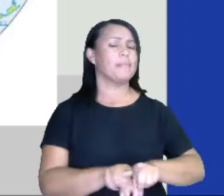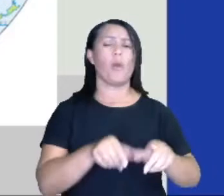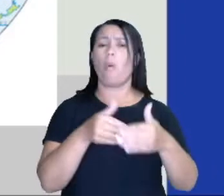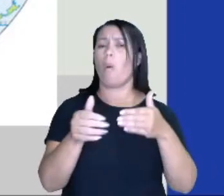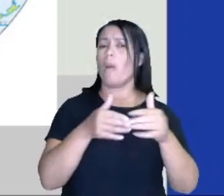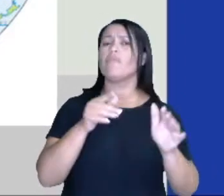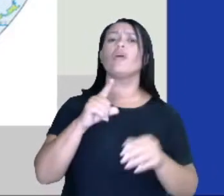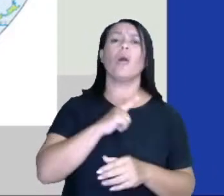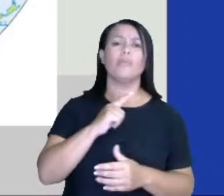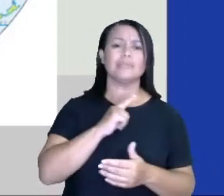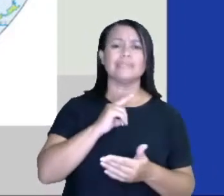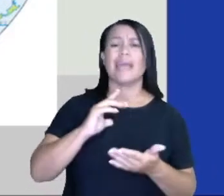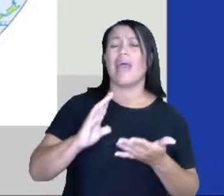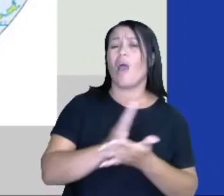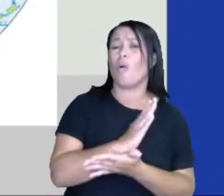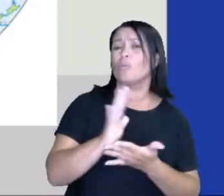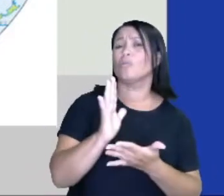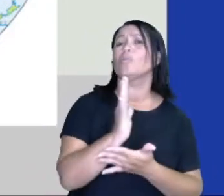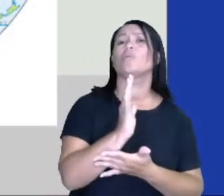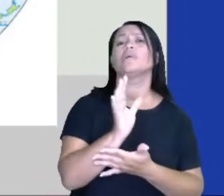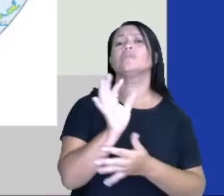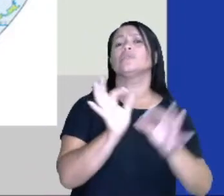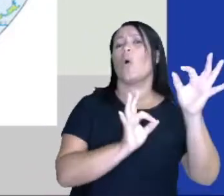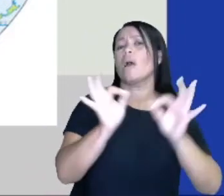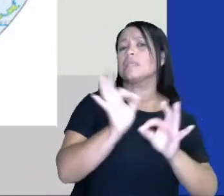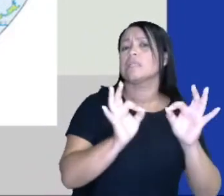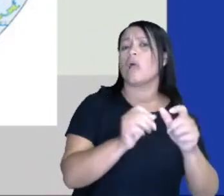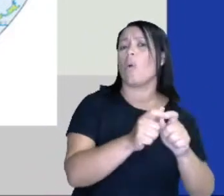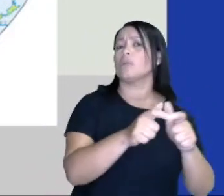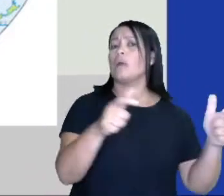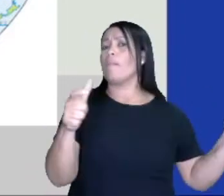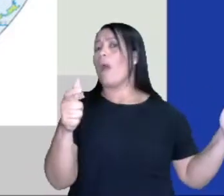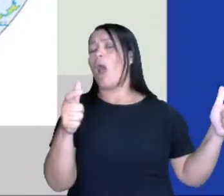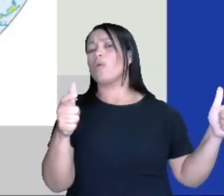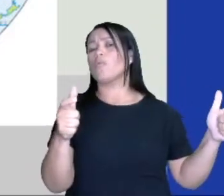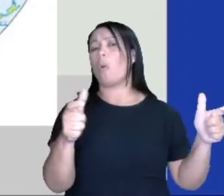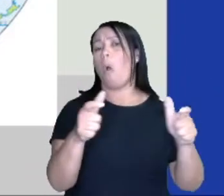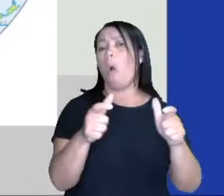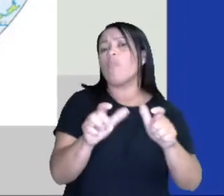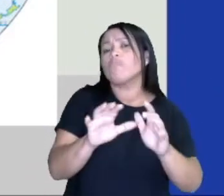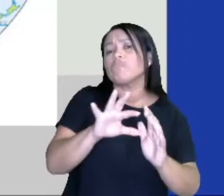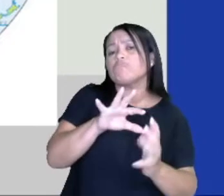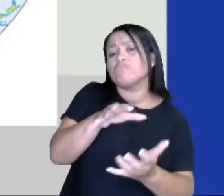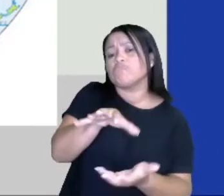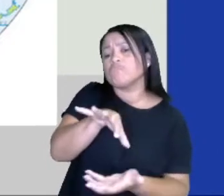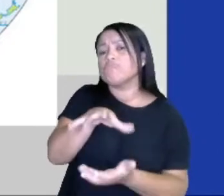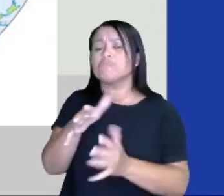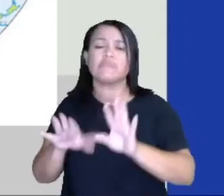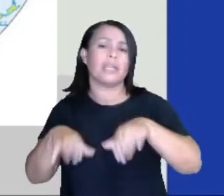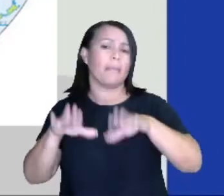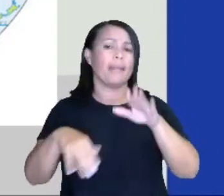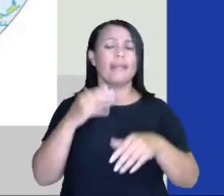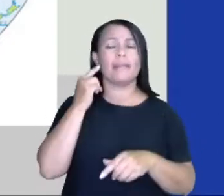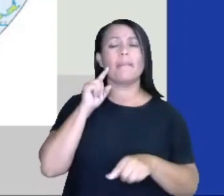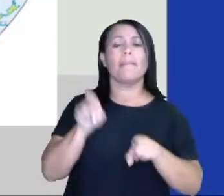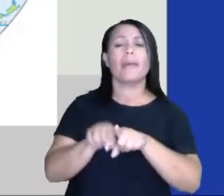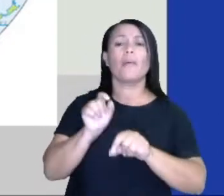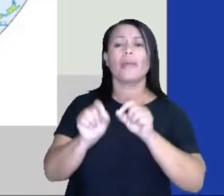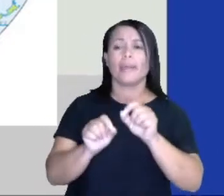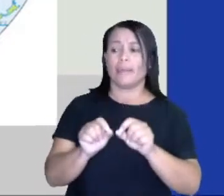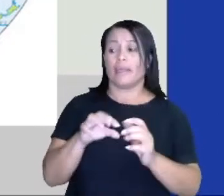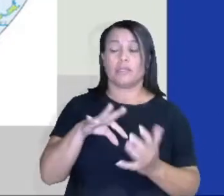ter deformações, sejam de ordem, de tamanho ou de formato. O planisfério comumente é chamado